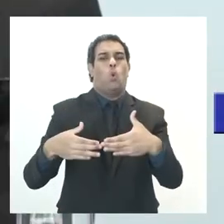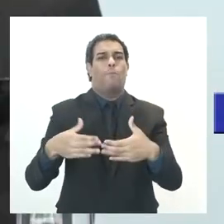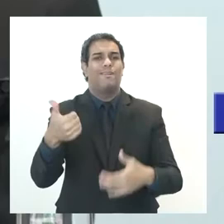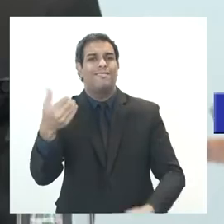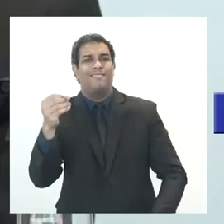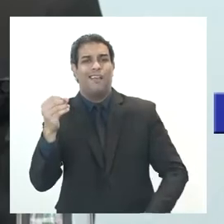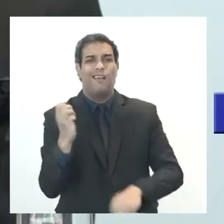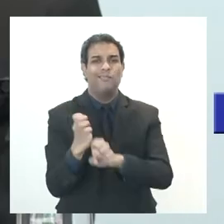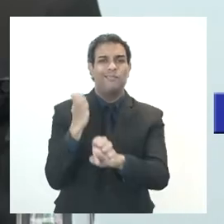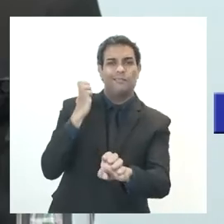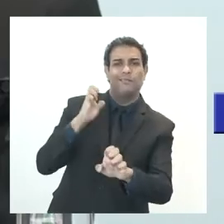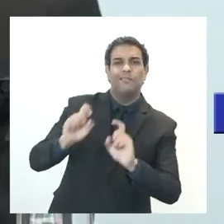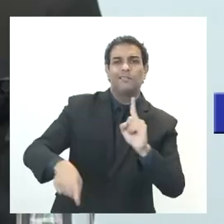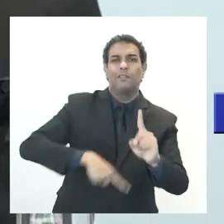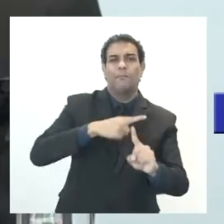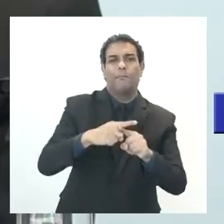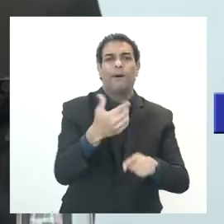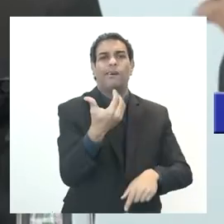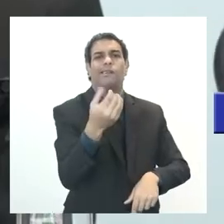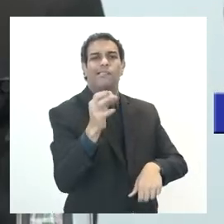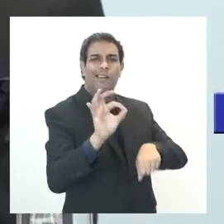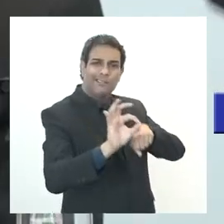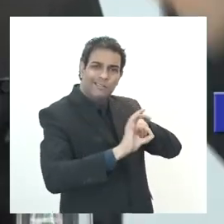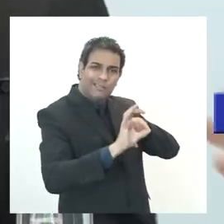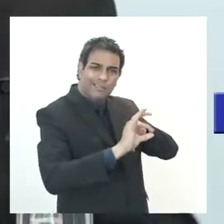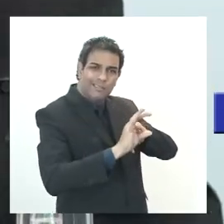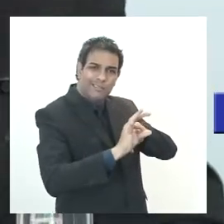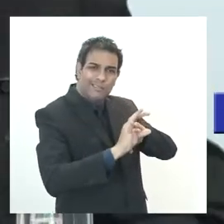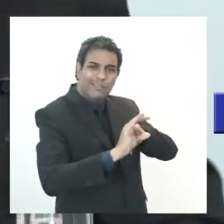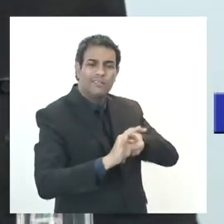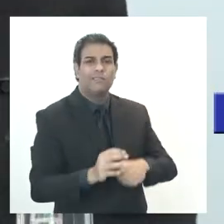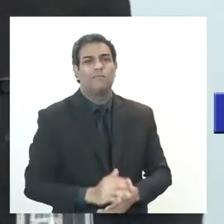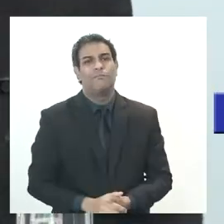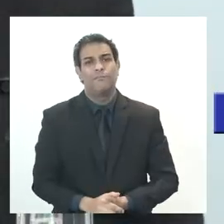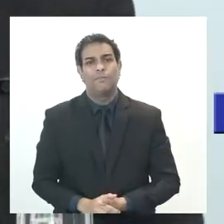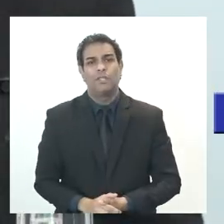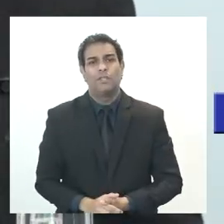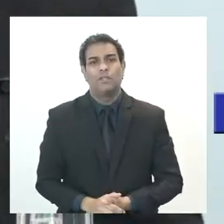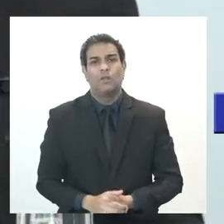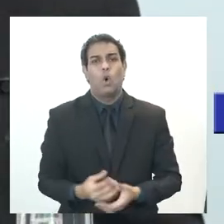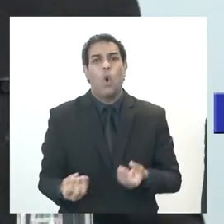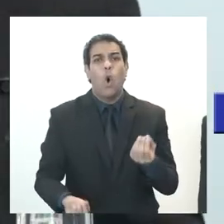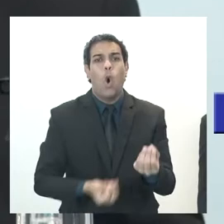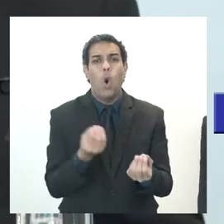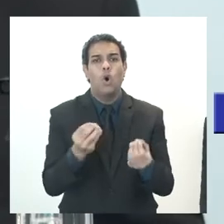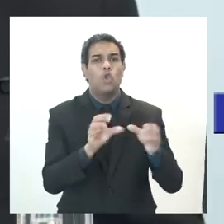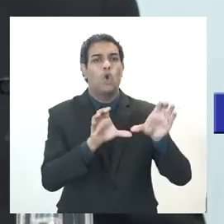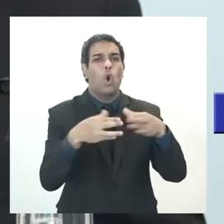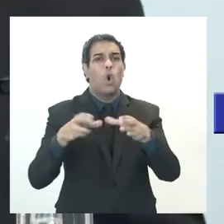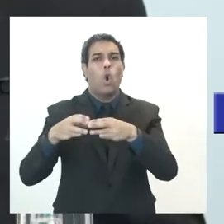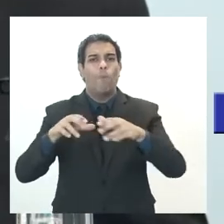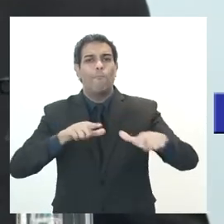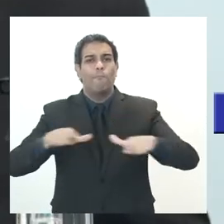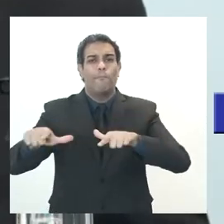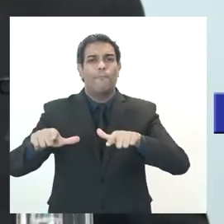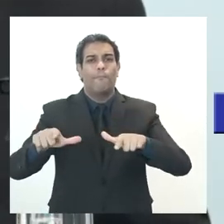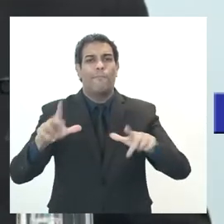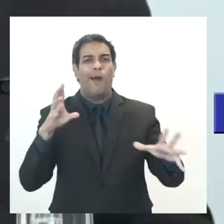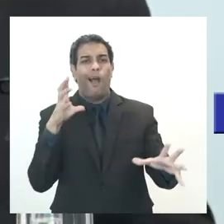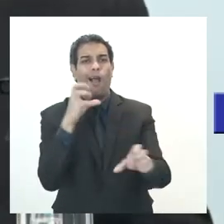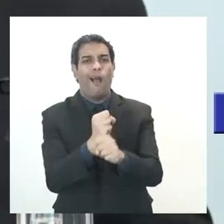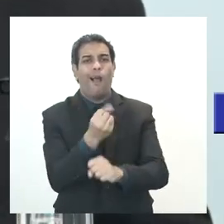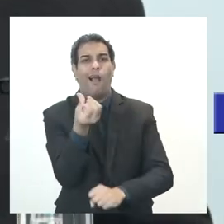dez Engenheiros e 15 técnicos você fazia em todo o cômputo do trabalho nos seis